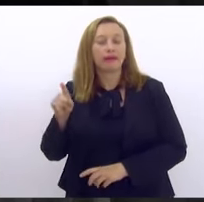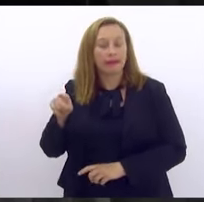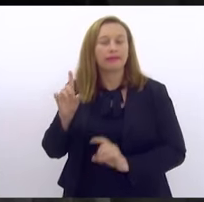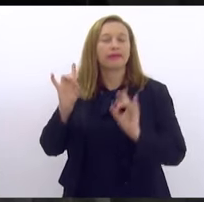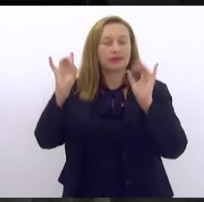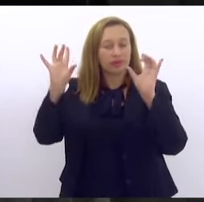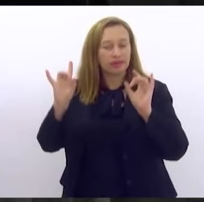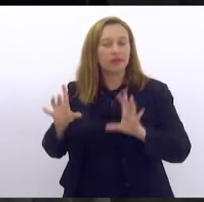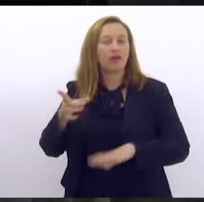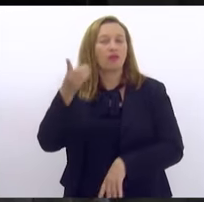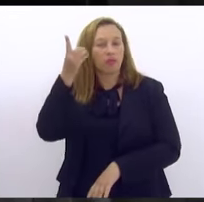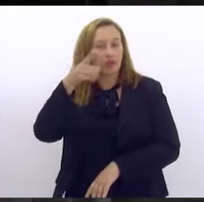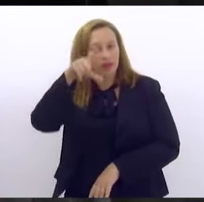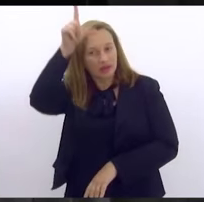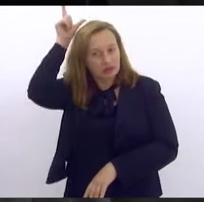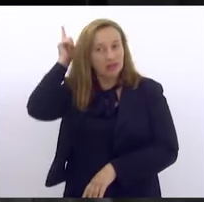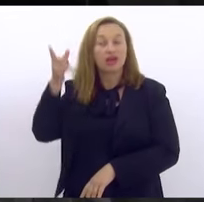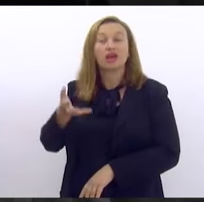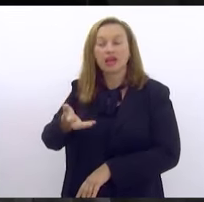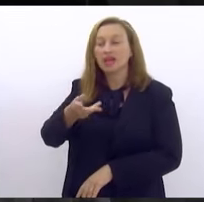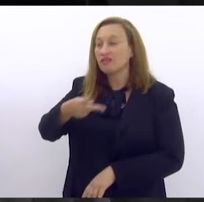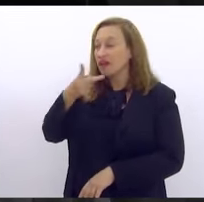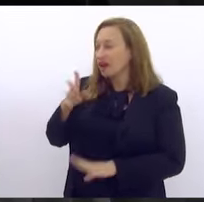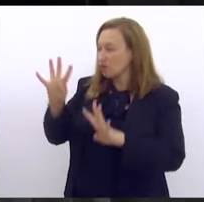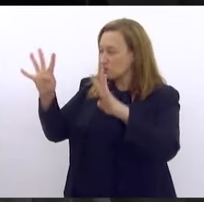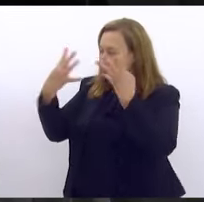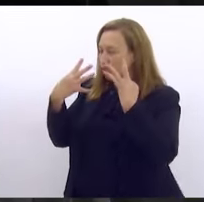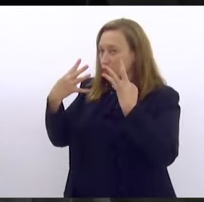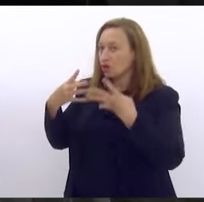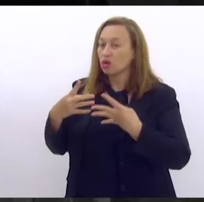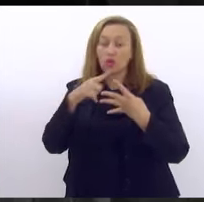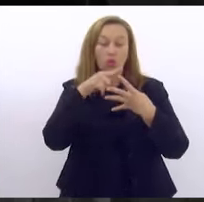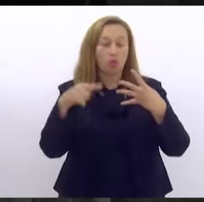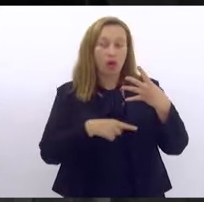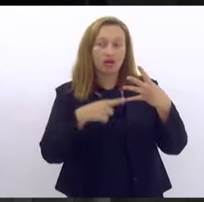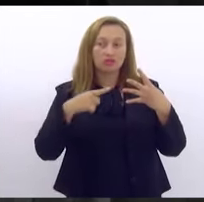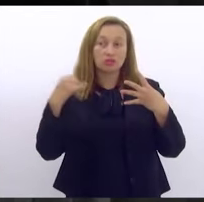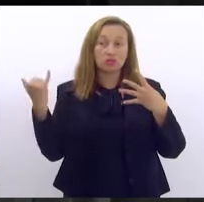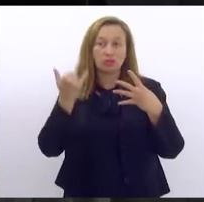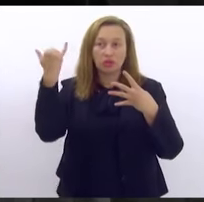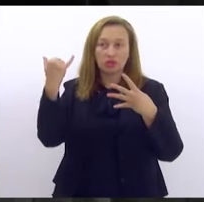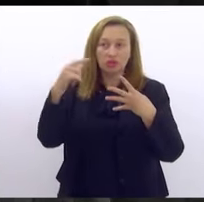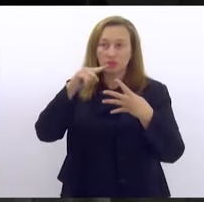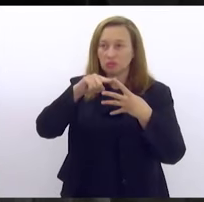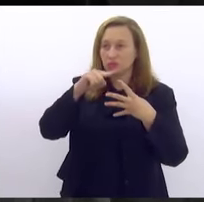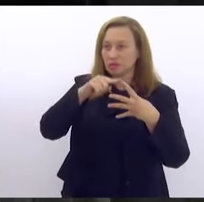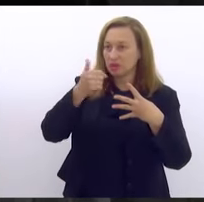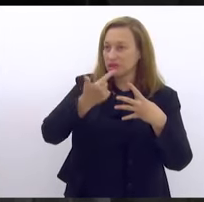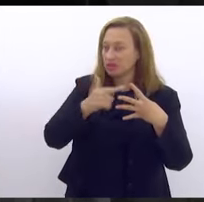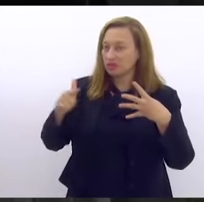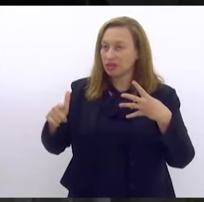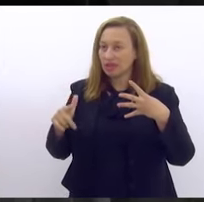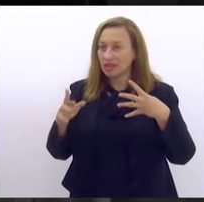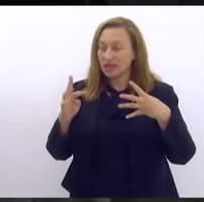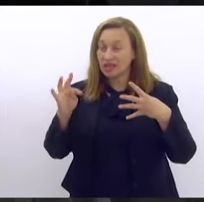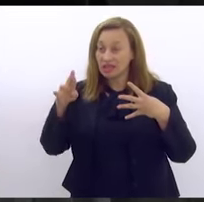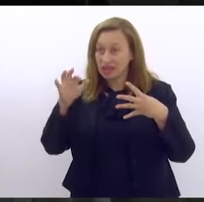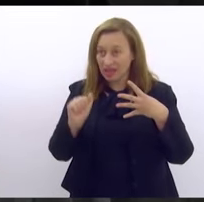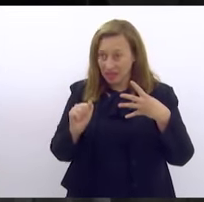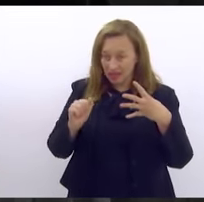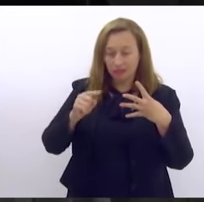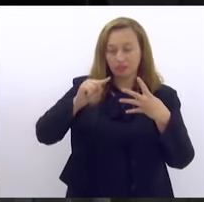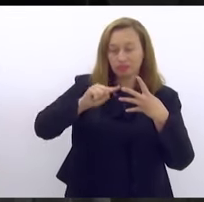quero dizer, queria pedir a atenção de todos os parlamentares. Nós tivemos aqui 4 fatos históricos. O primeiro, não tem receita fictícia.